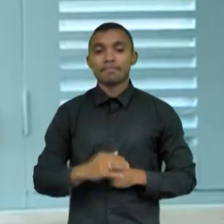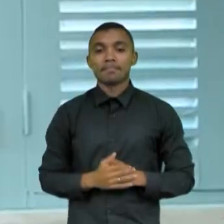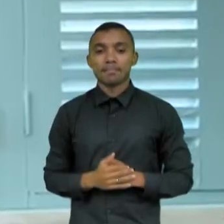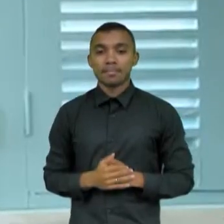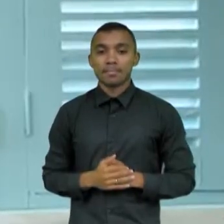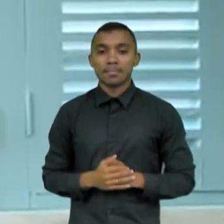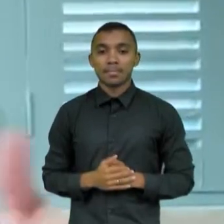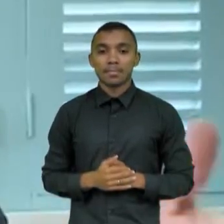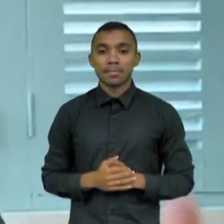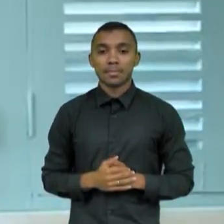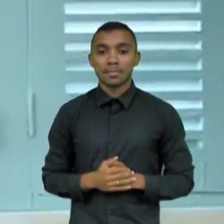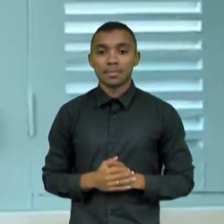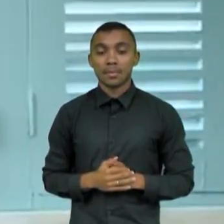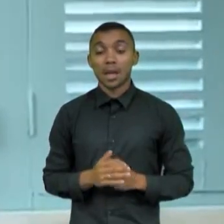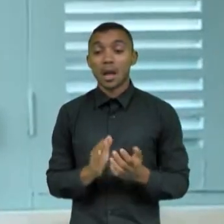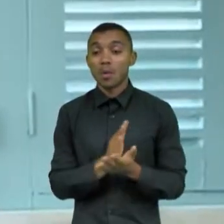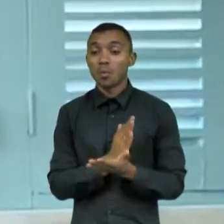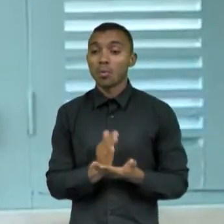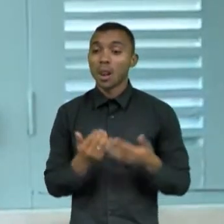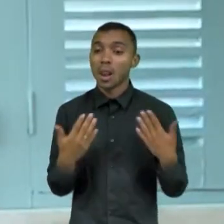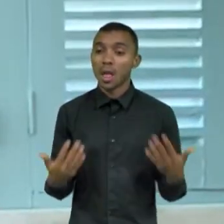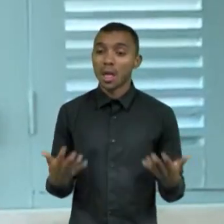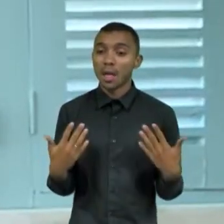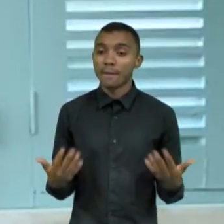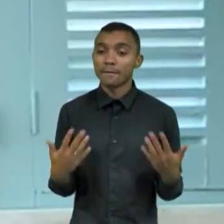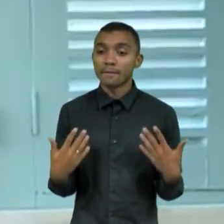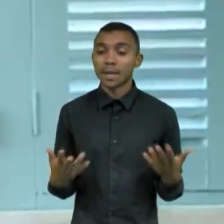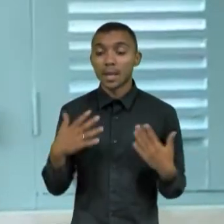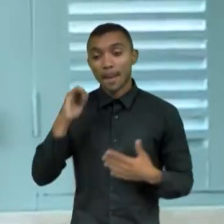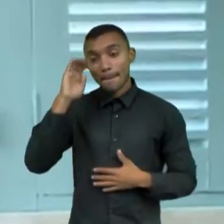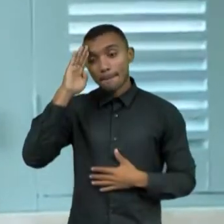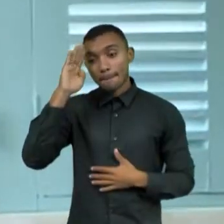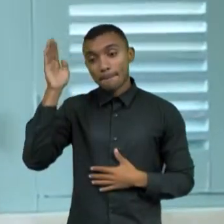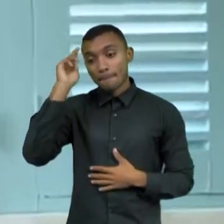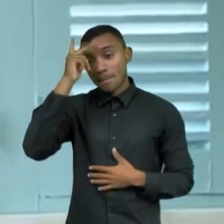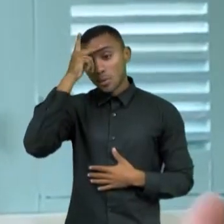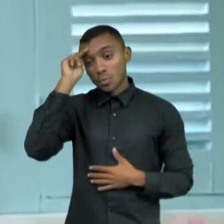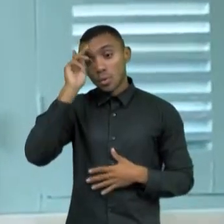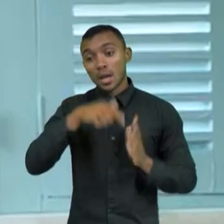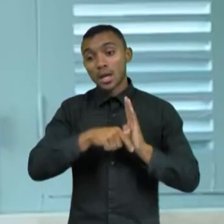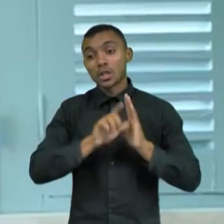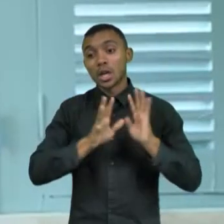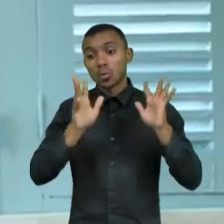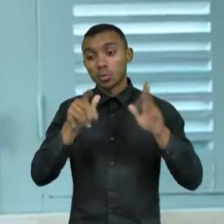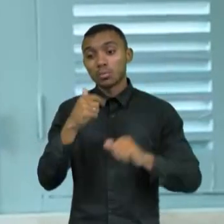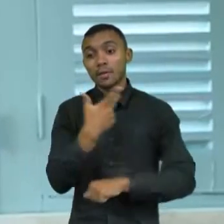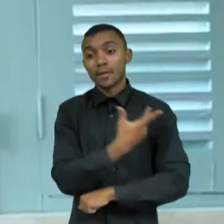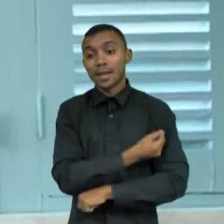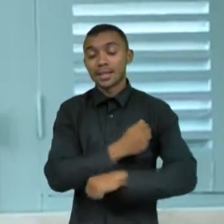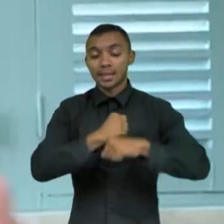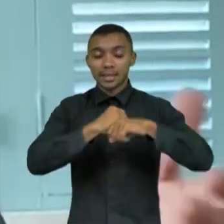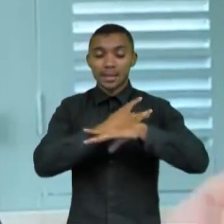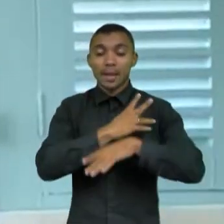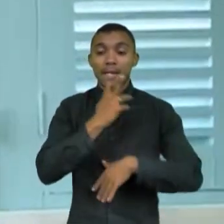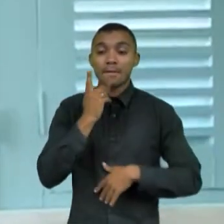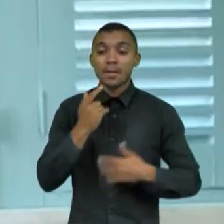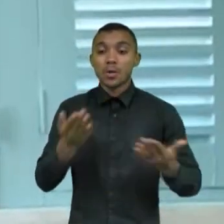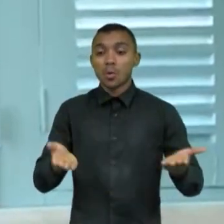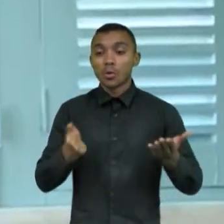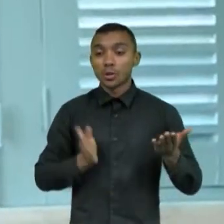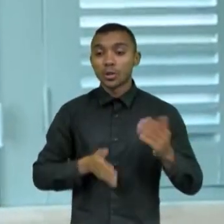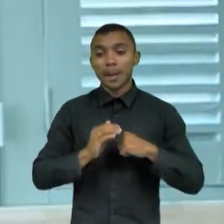mas casos leves com as pessoas, principalmente com as pessoas que estão vacinadas. Fortaleza hoje tem recordes